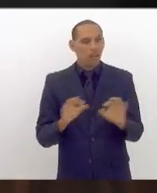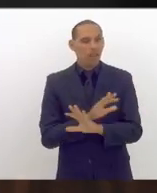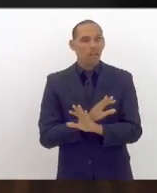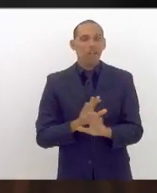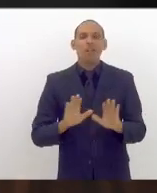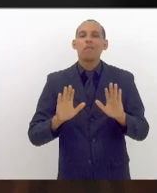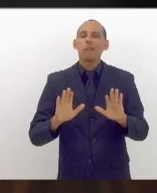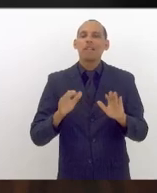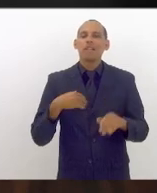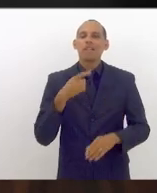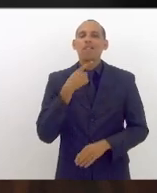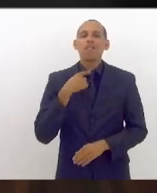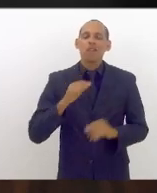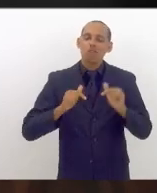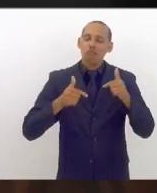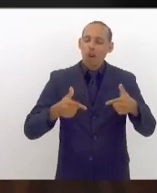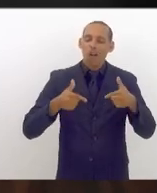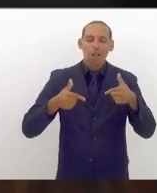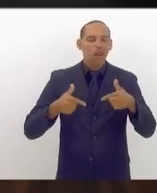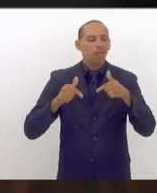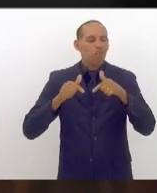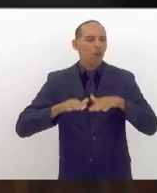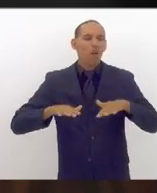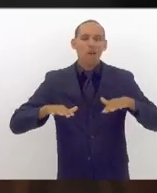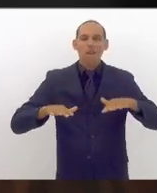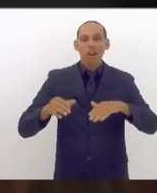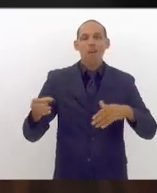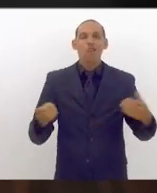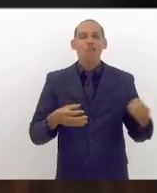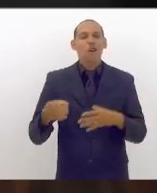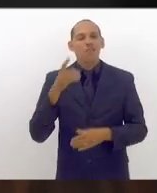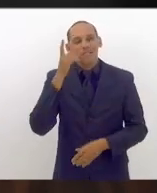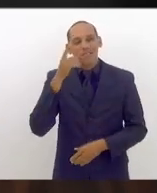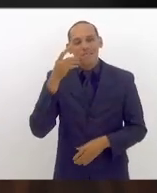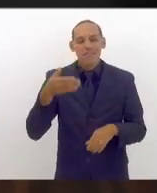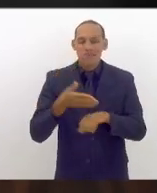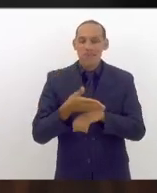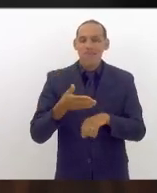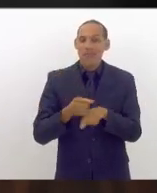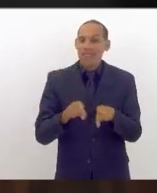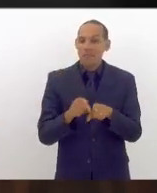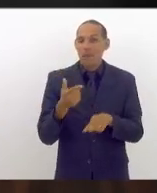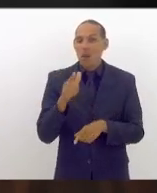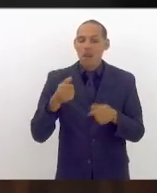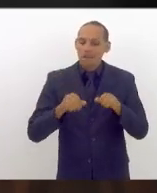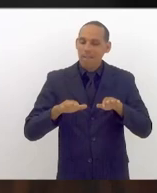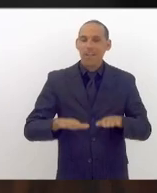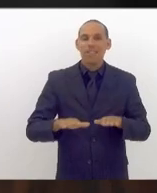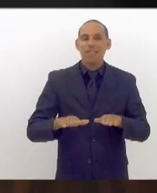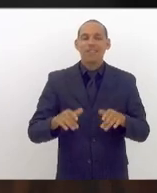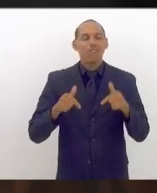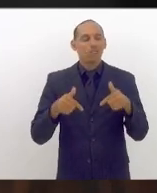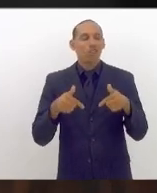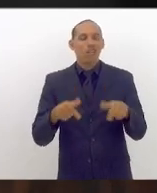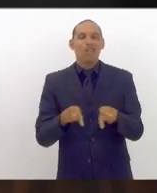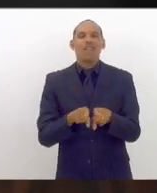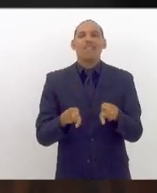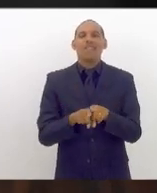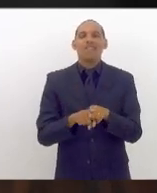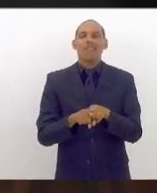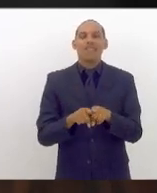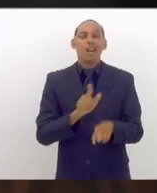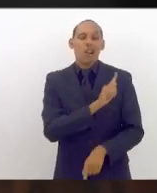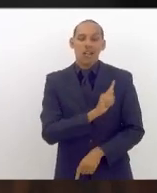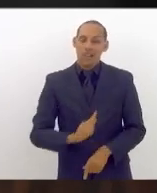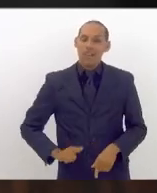desejo sorte a todos os novos deputados os colegas que vão ficar sorte também é o nosso